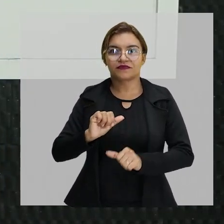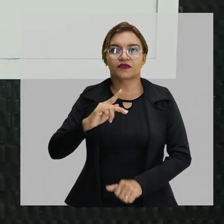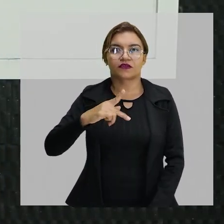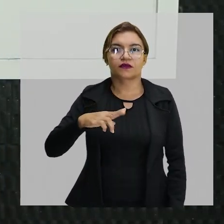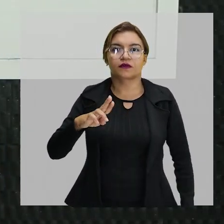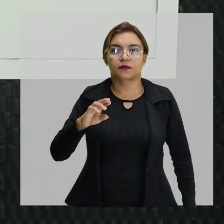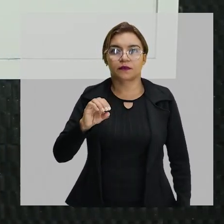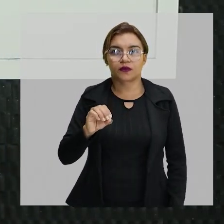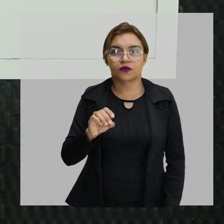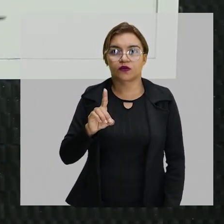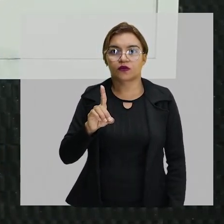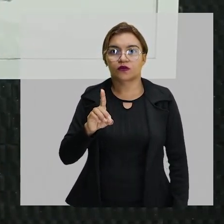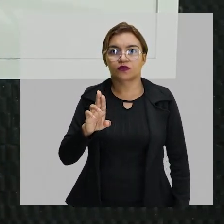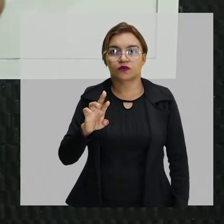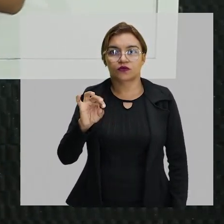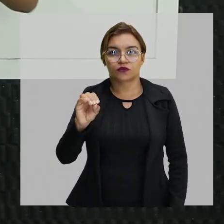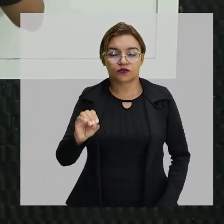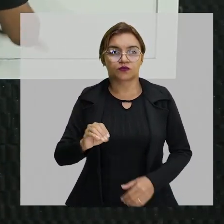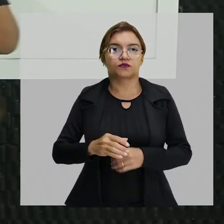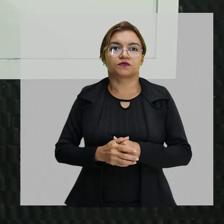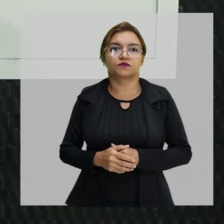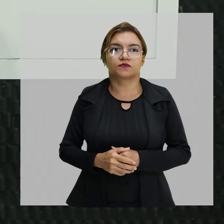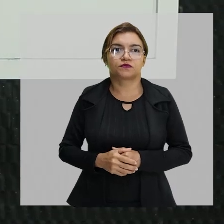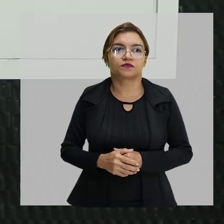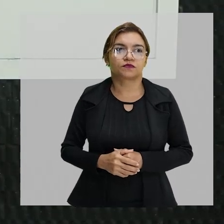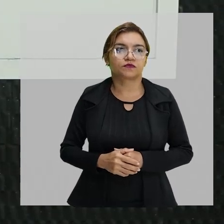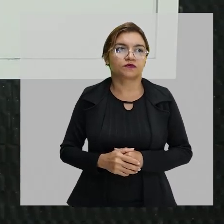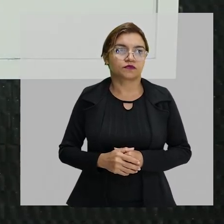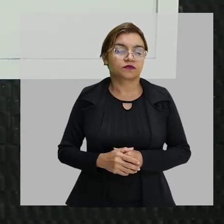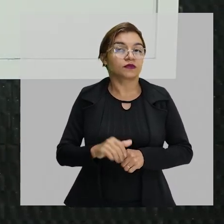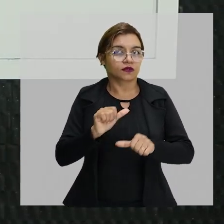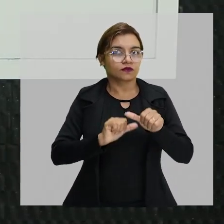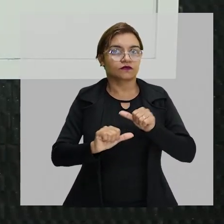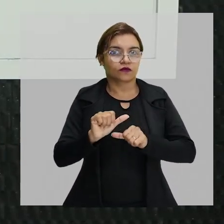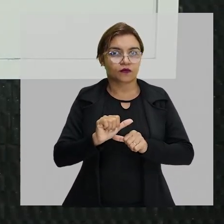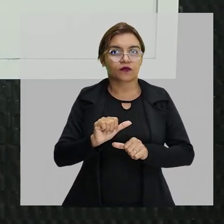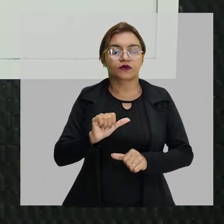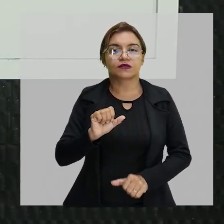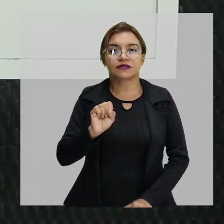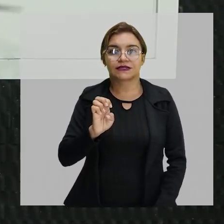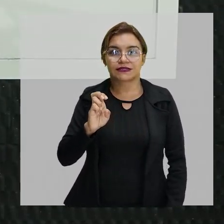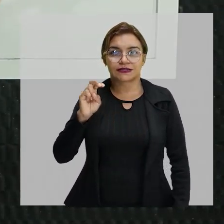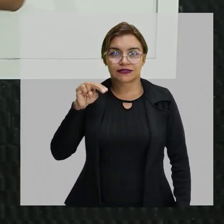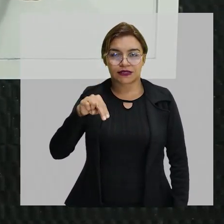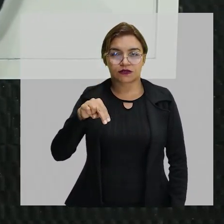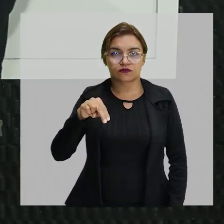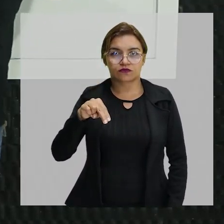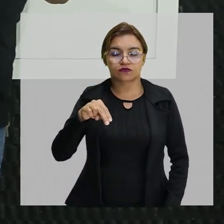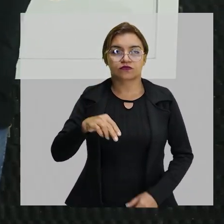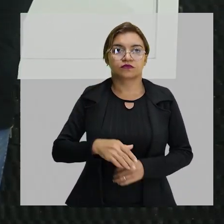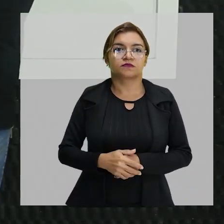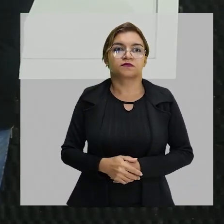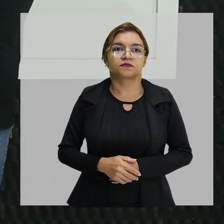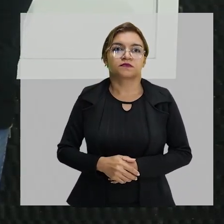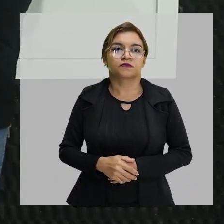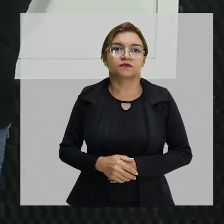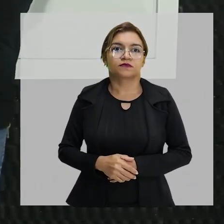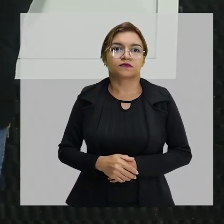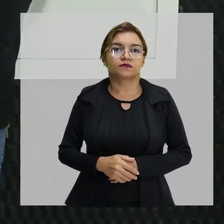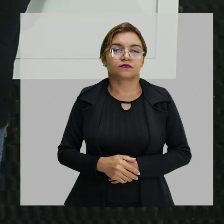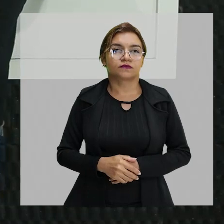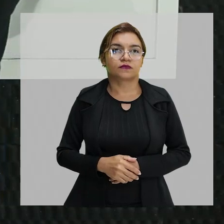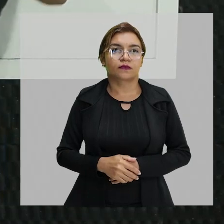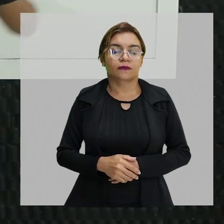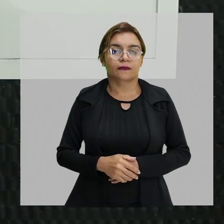né? Transformou a expressão aqui em um produto de senos. Transformou a soma em um produto.